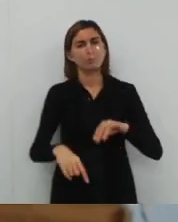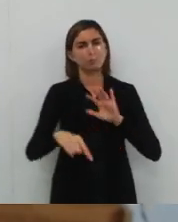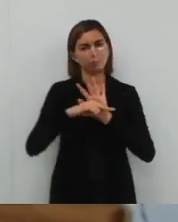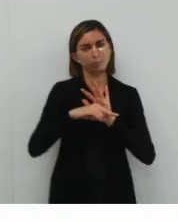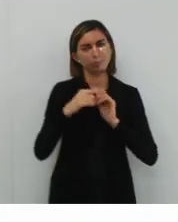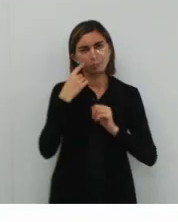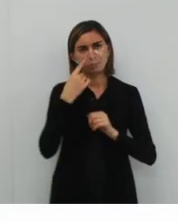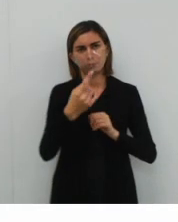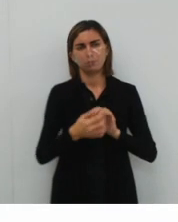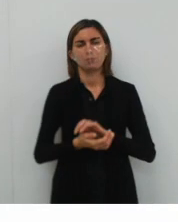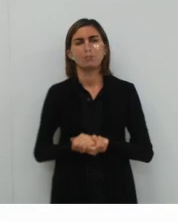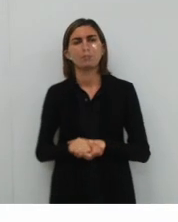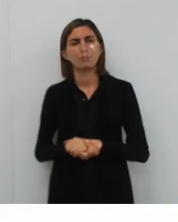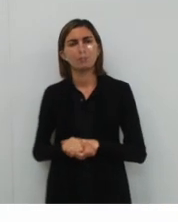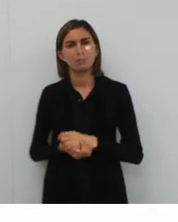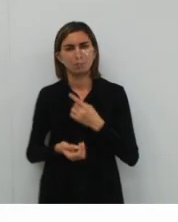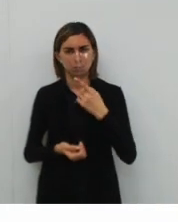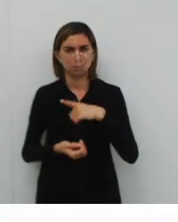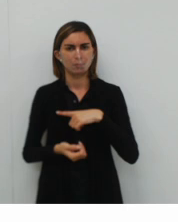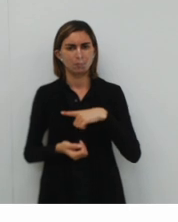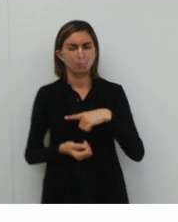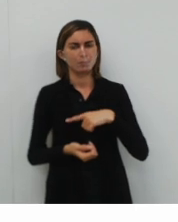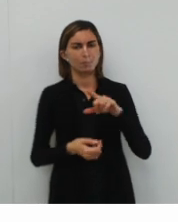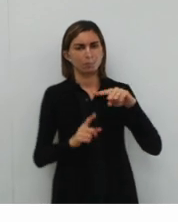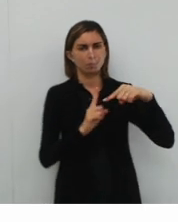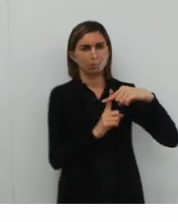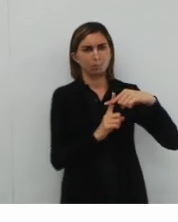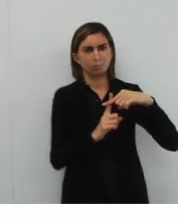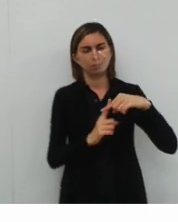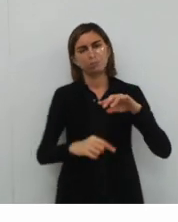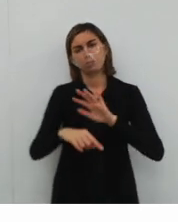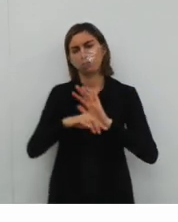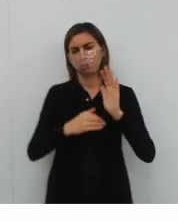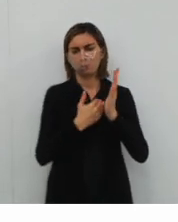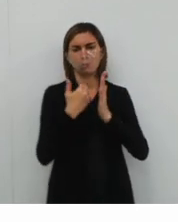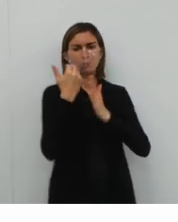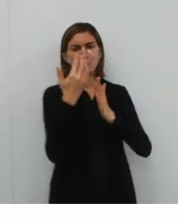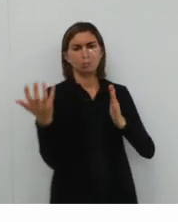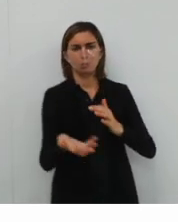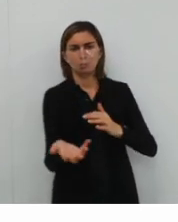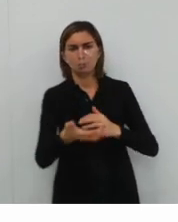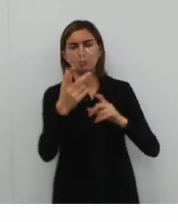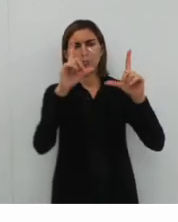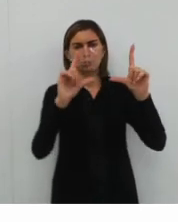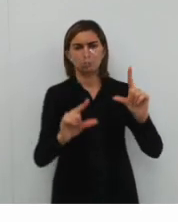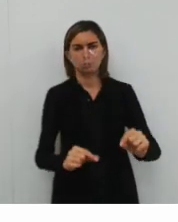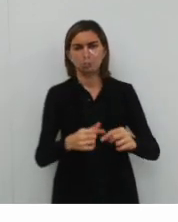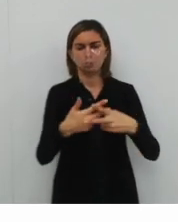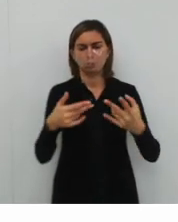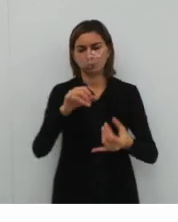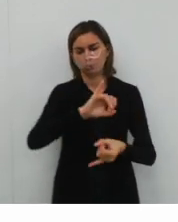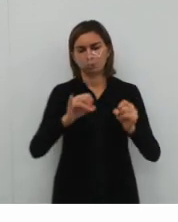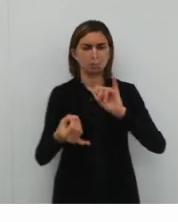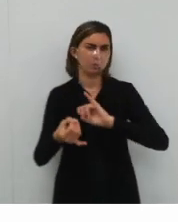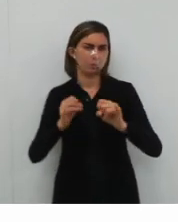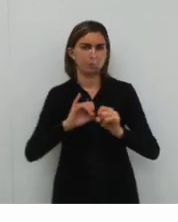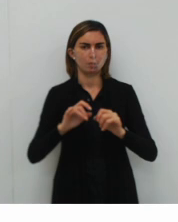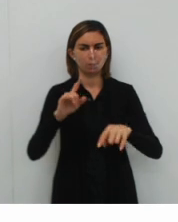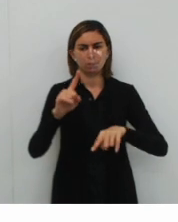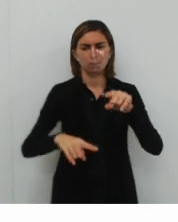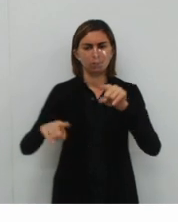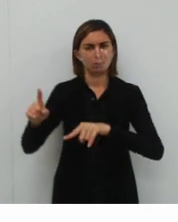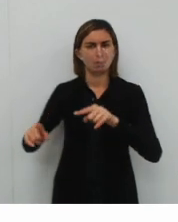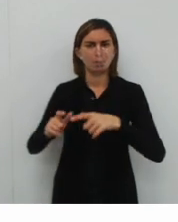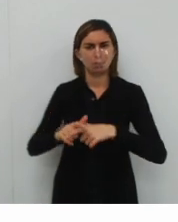Vai aí rapidinho. Ó, temos aí os aspectos positivos, o aumento da produtividade, a redução dos produtos químicos, a variedade